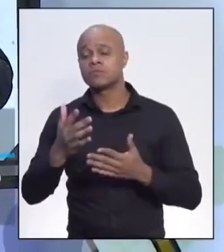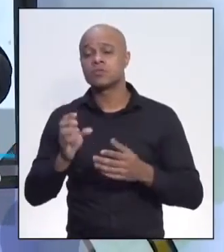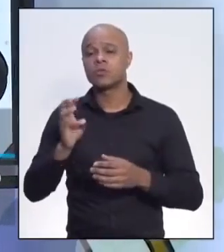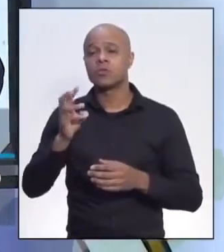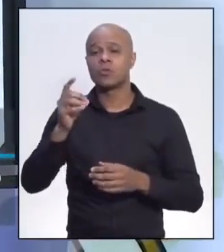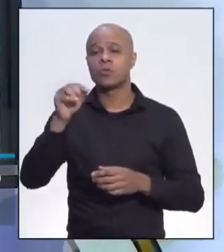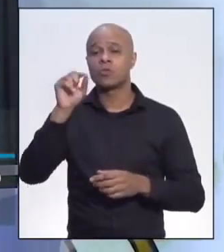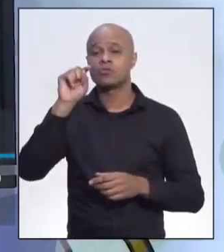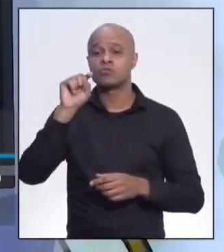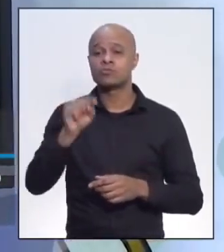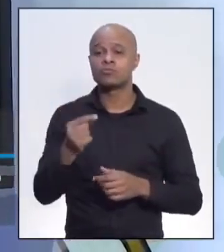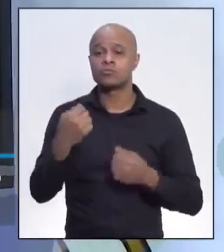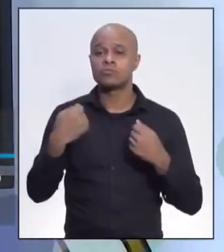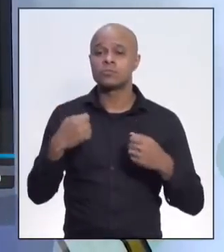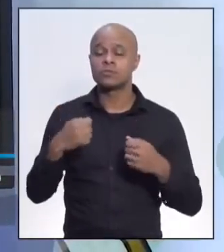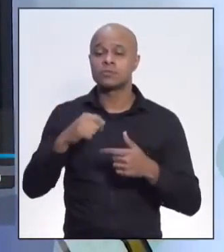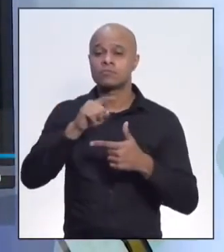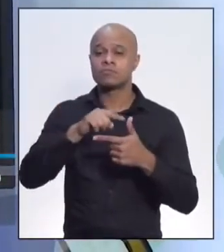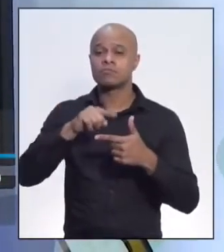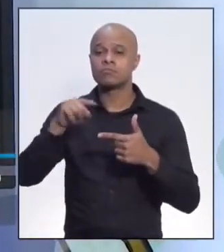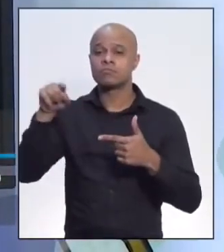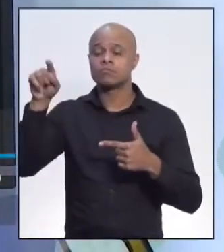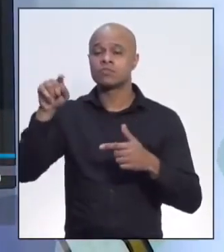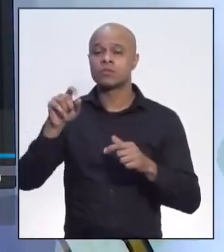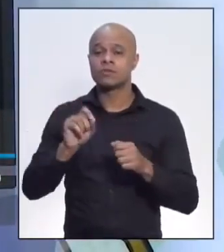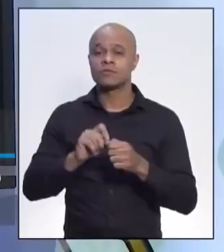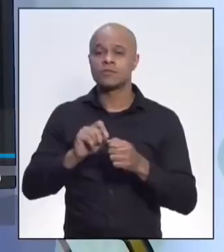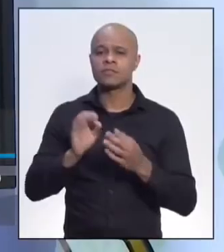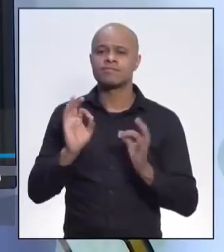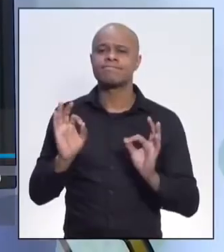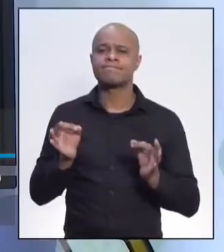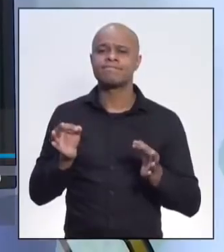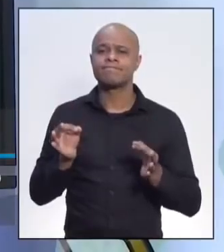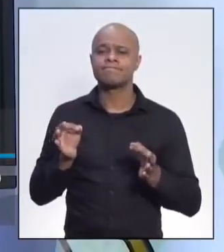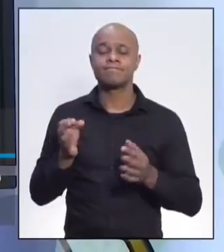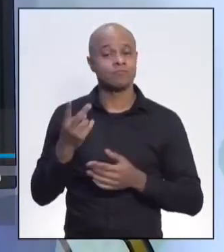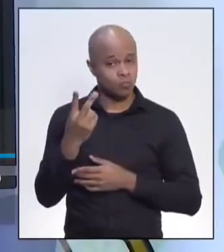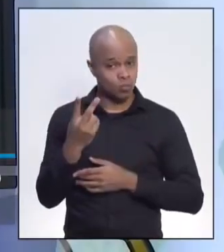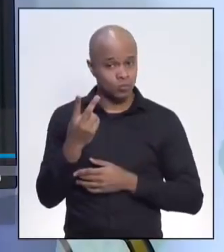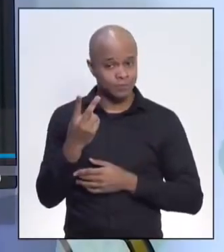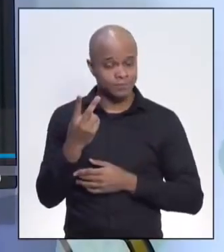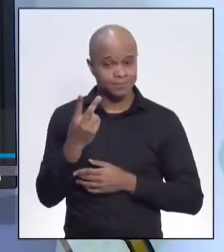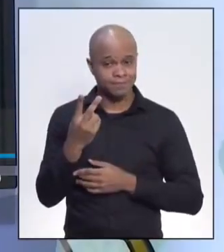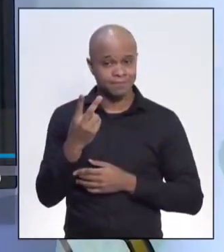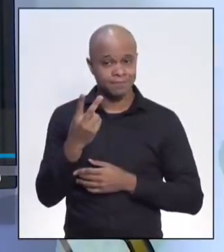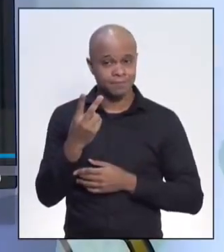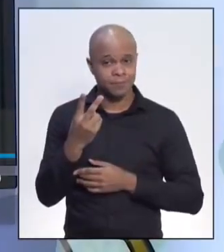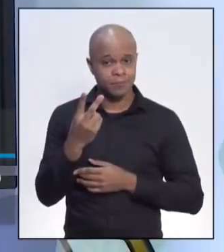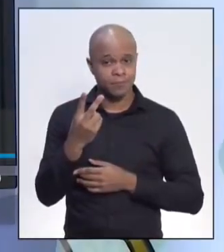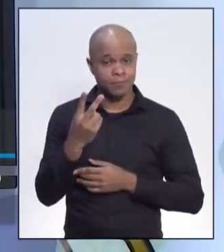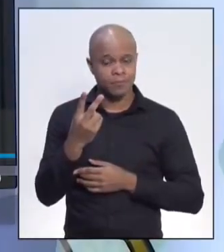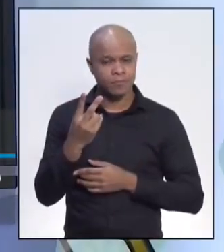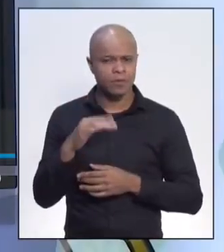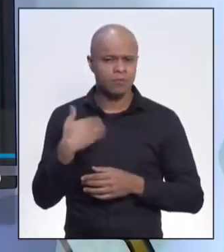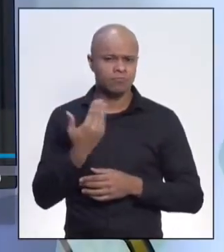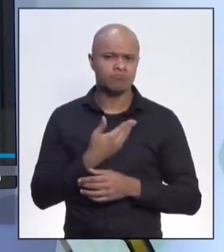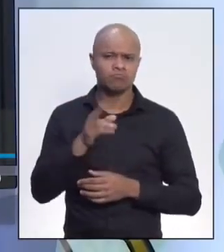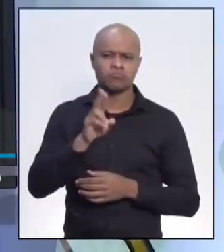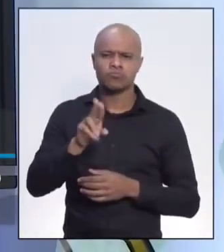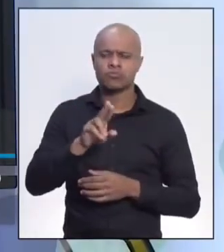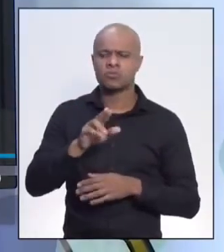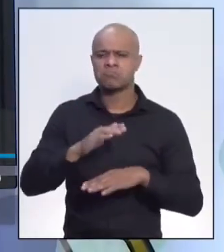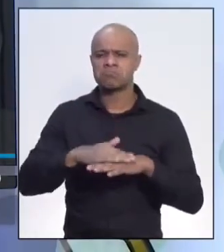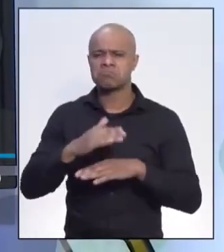fazer um gráfico? Traçar, né, o gráfico da função? 2. A gente trabalha aqui com 3 até para